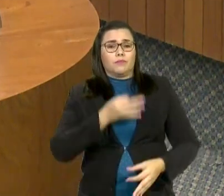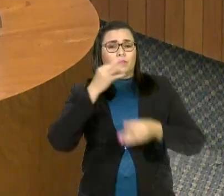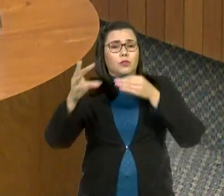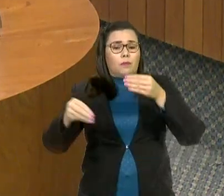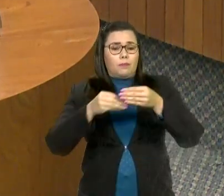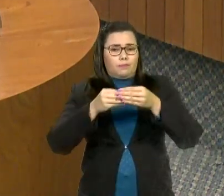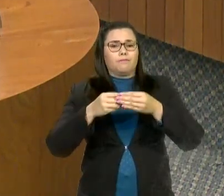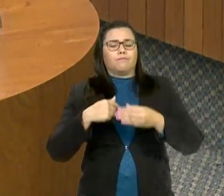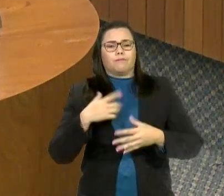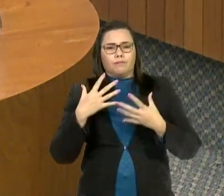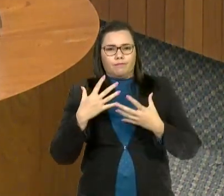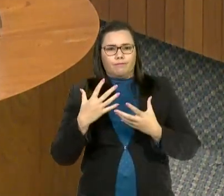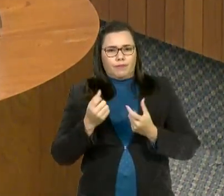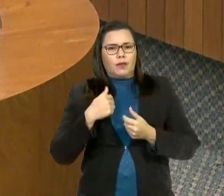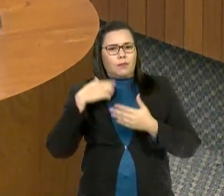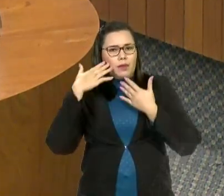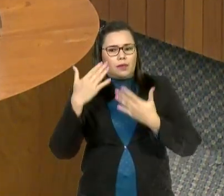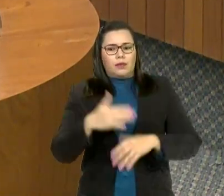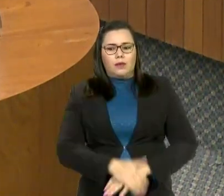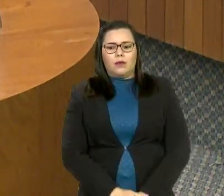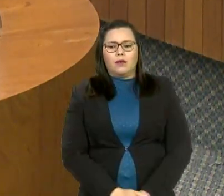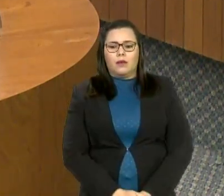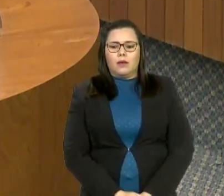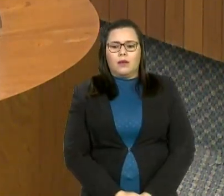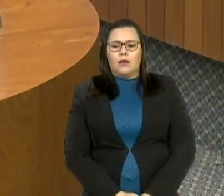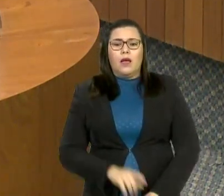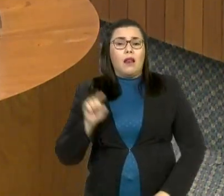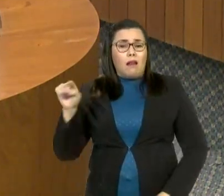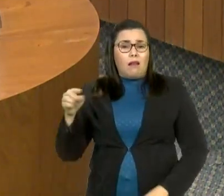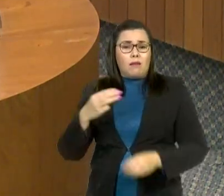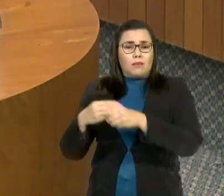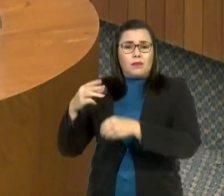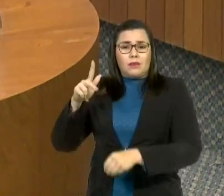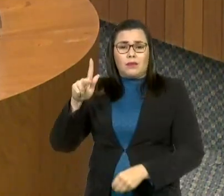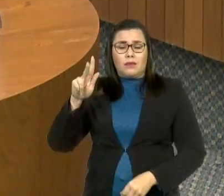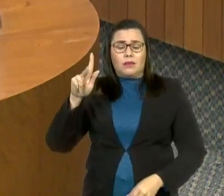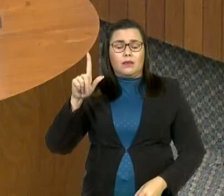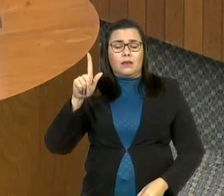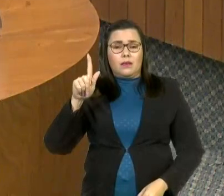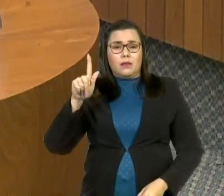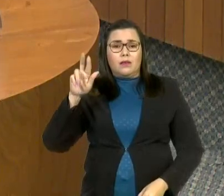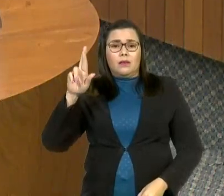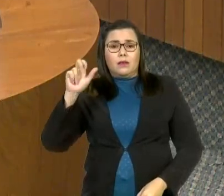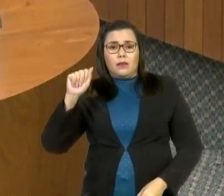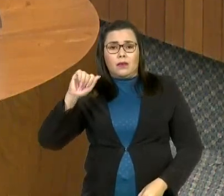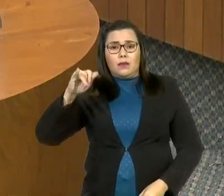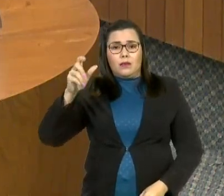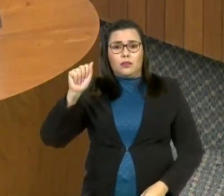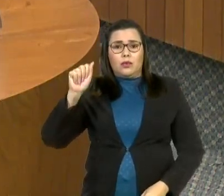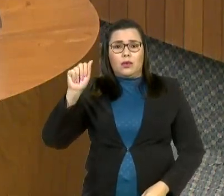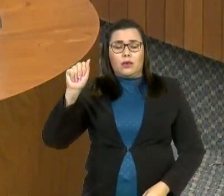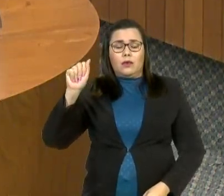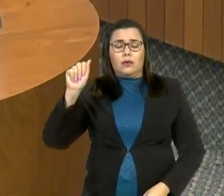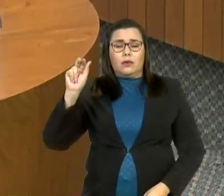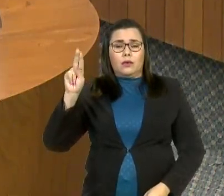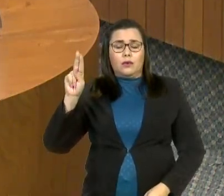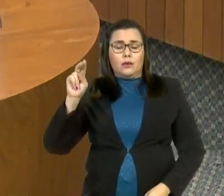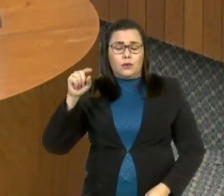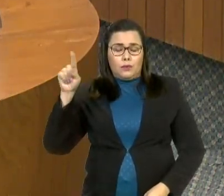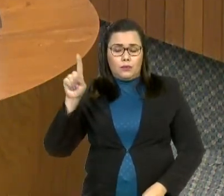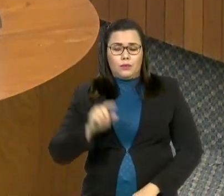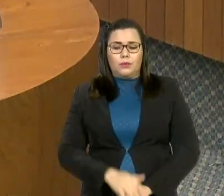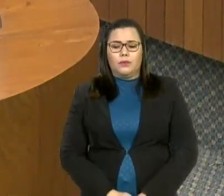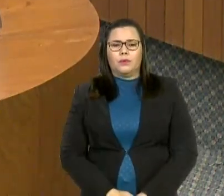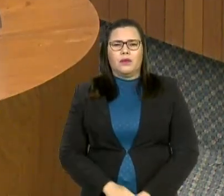por experiência própria, deputado Viviane, nós conseguimos restabelecer. Nós tínhamos cerca de 50 obras e quase todas já foram retomadas, boa parte